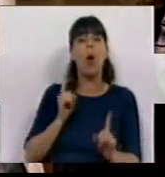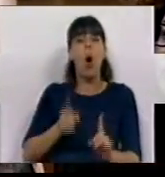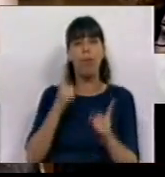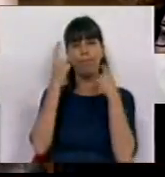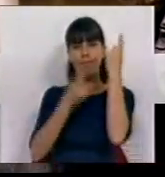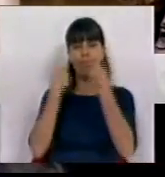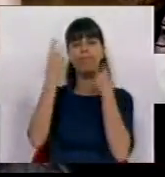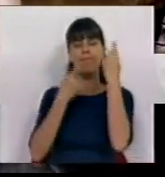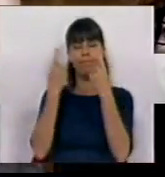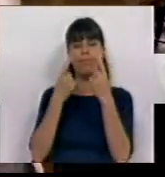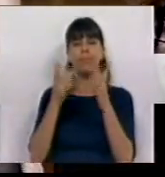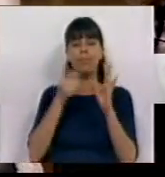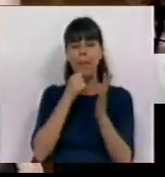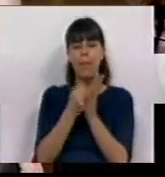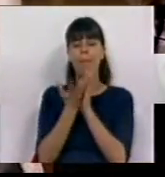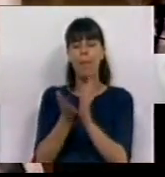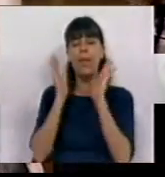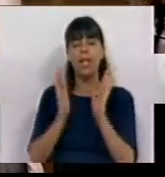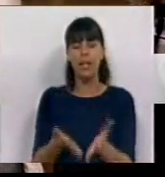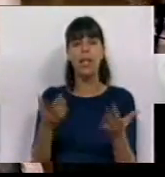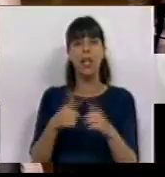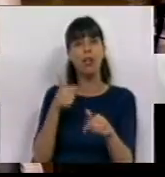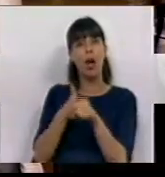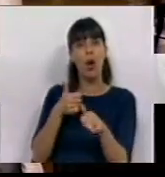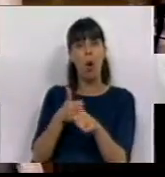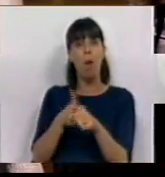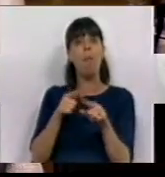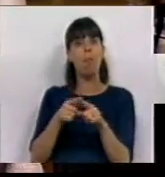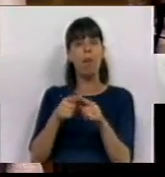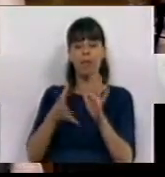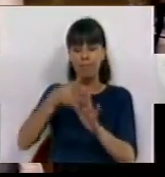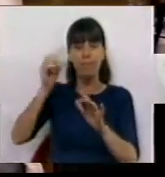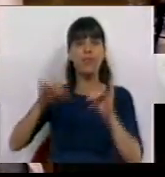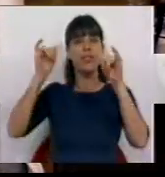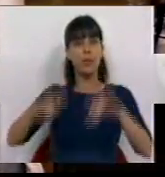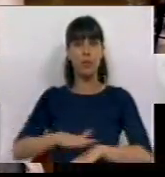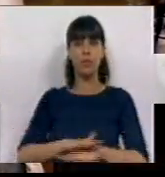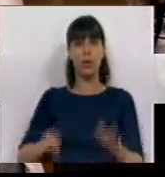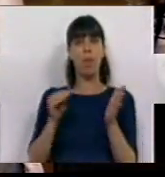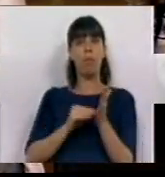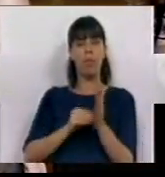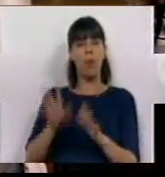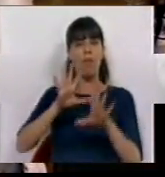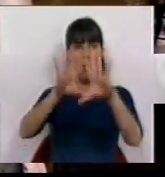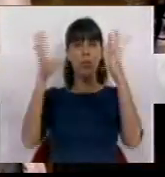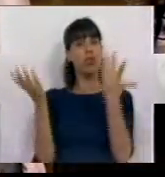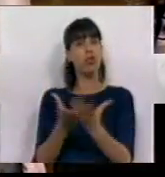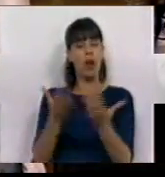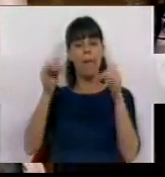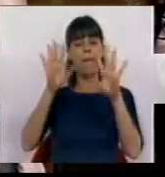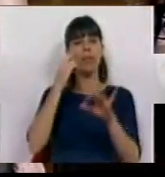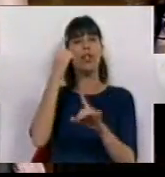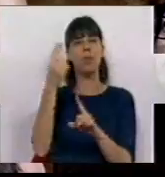à reflexão e à tomada de medidas para acompanhar e erradicar a pobreza de uma forma generalizada,